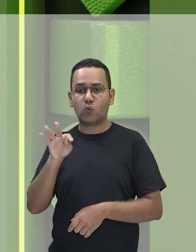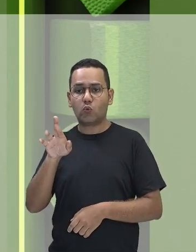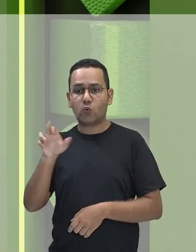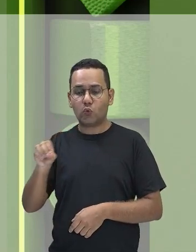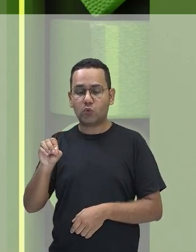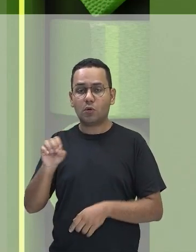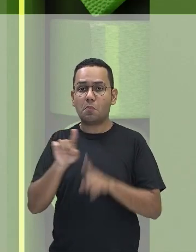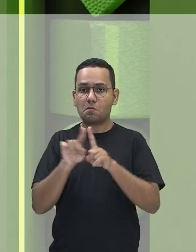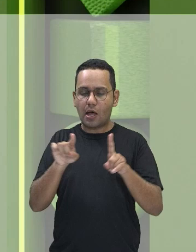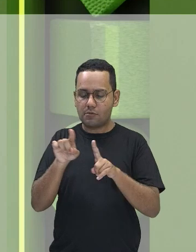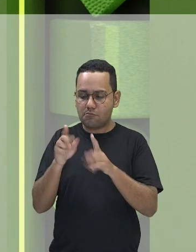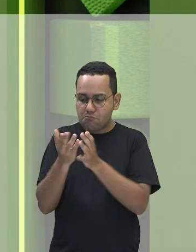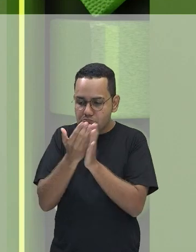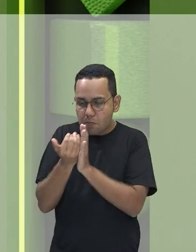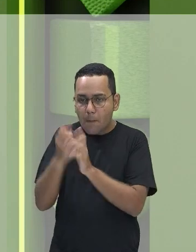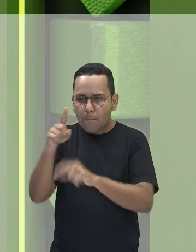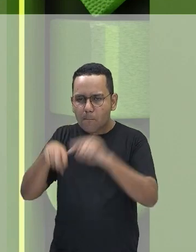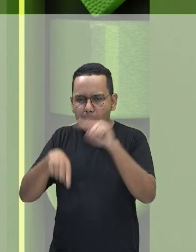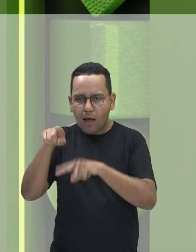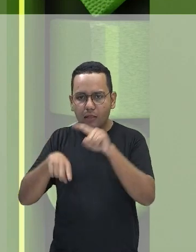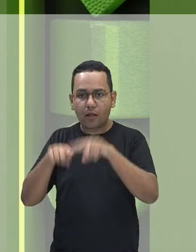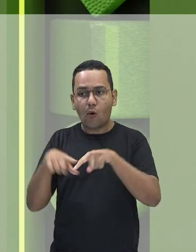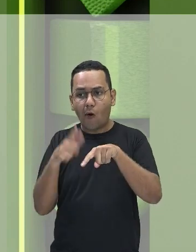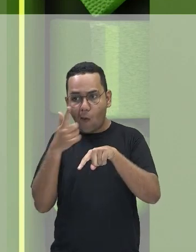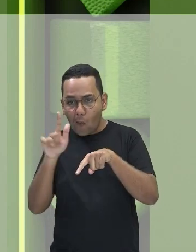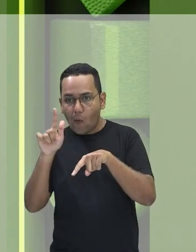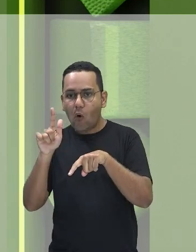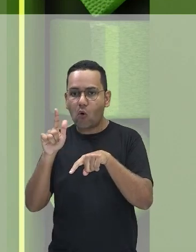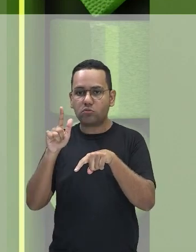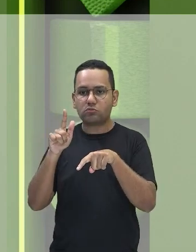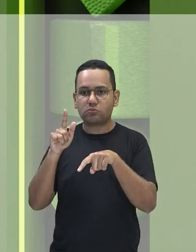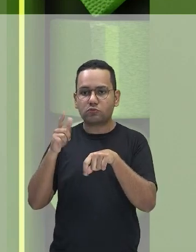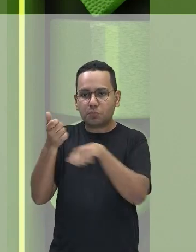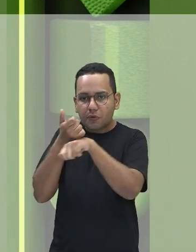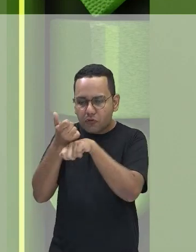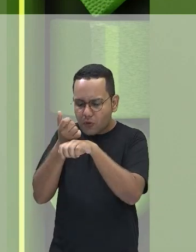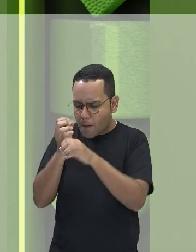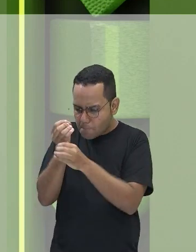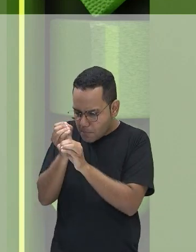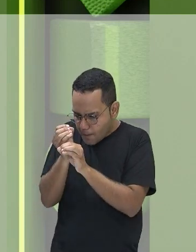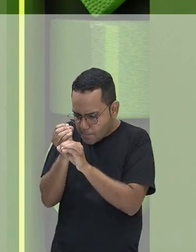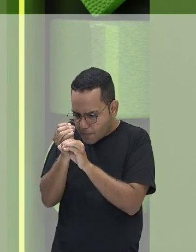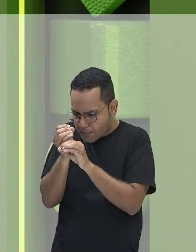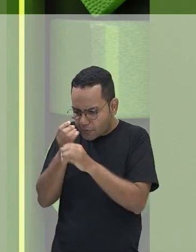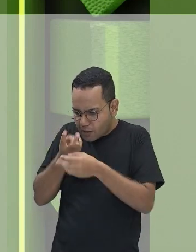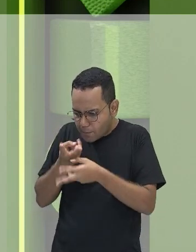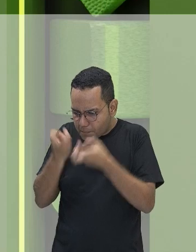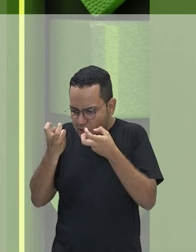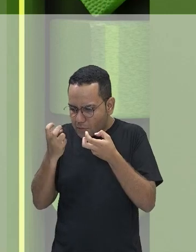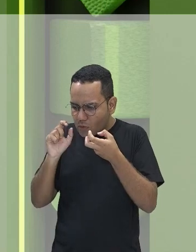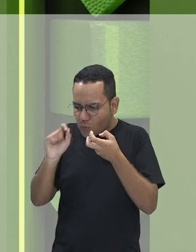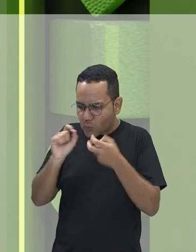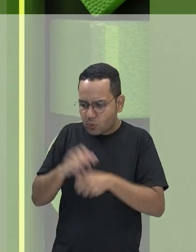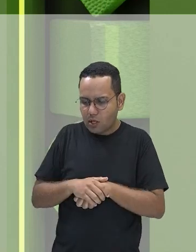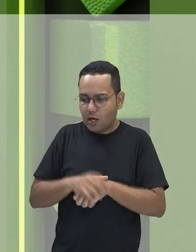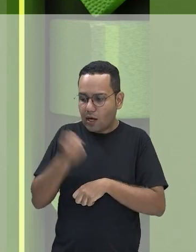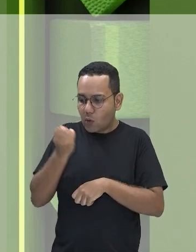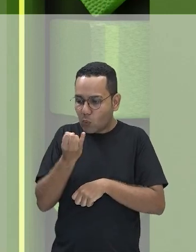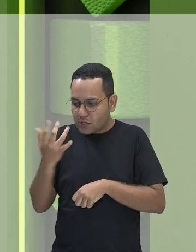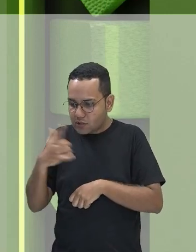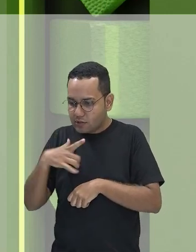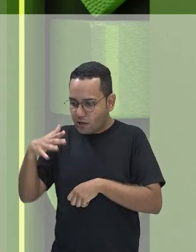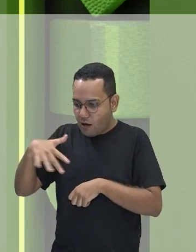outro especialista numa lâmina visualizado ao microscópio e ele vai perceber qual o nível de